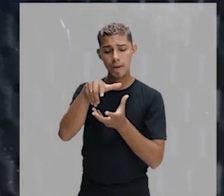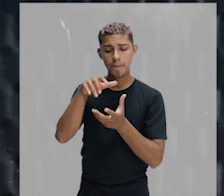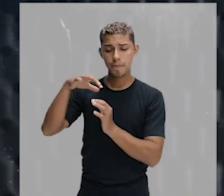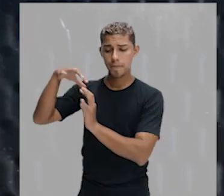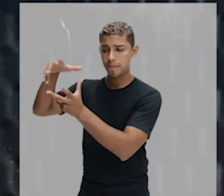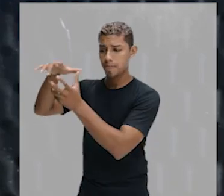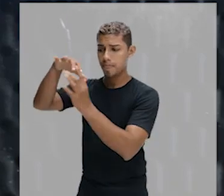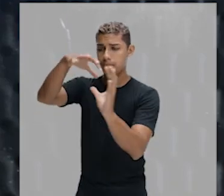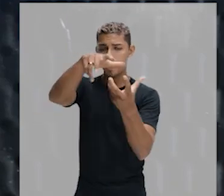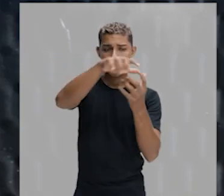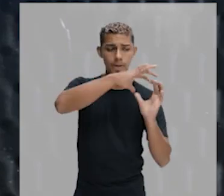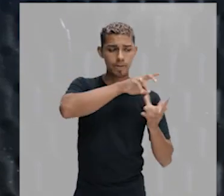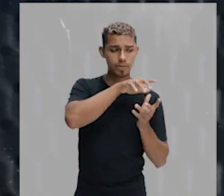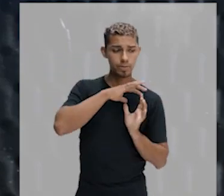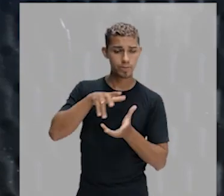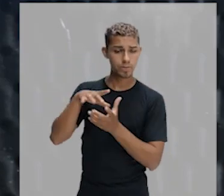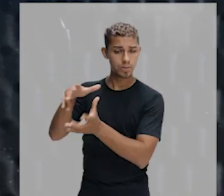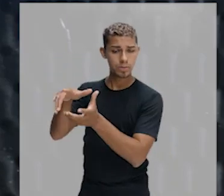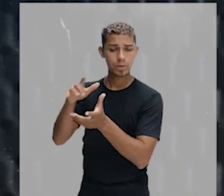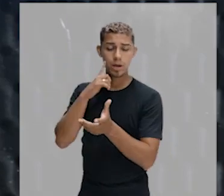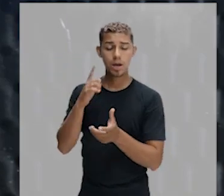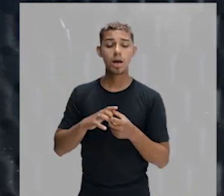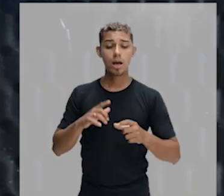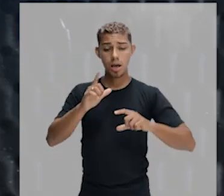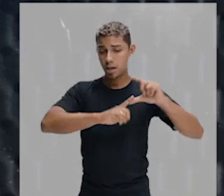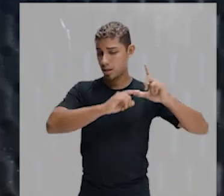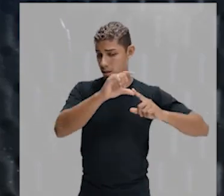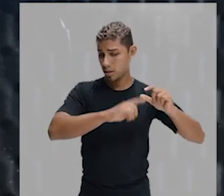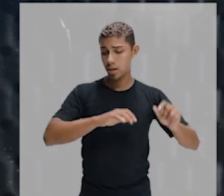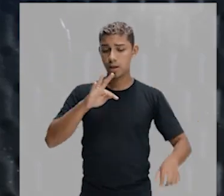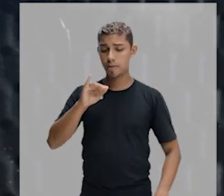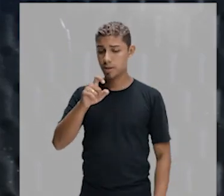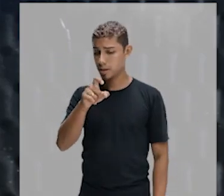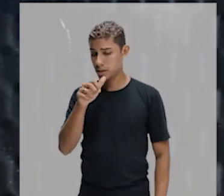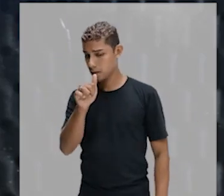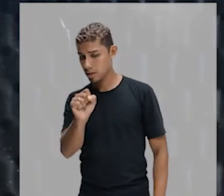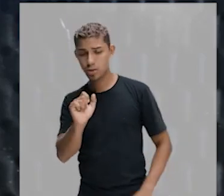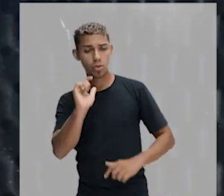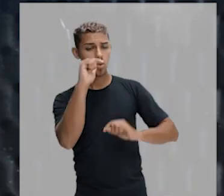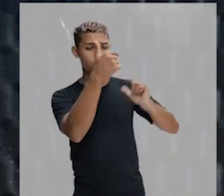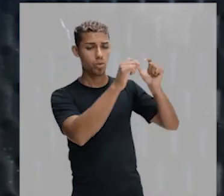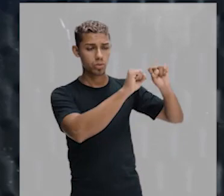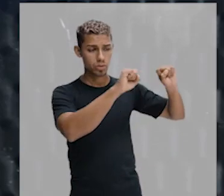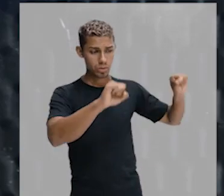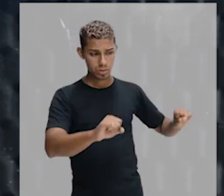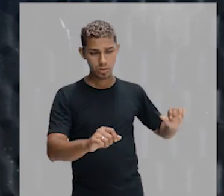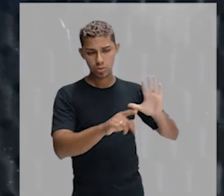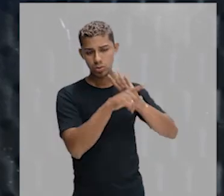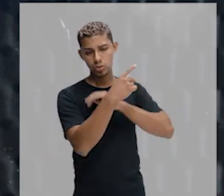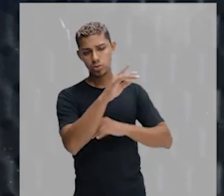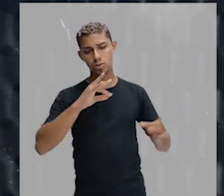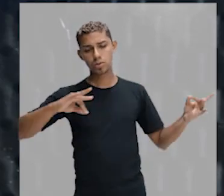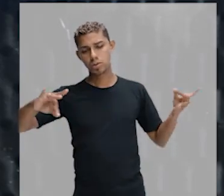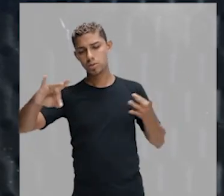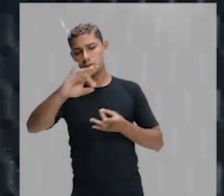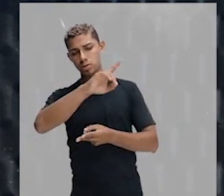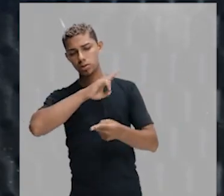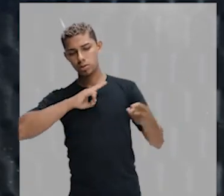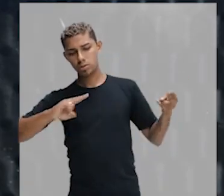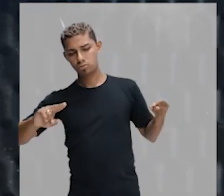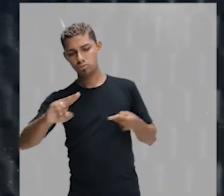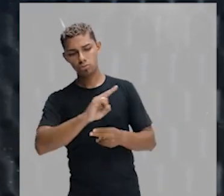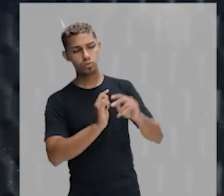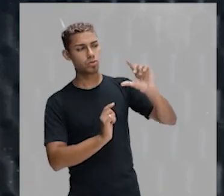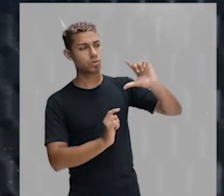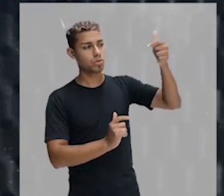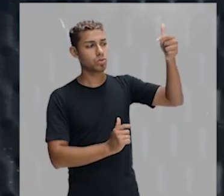estrelas fixas, certo, eram estrelas de outros sistemas, certo? Estrelas-sol de outros